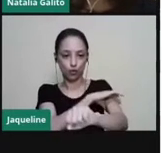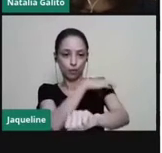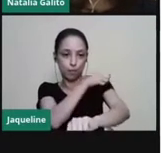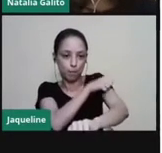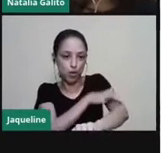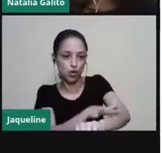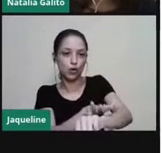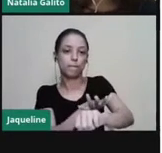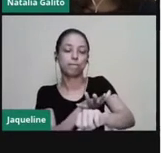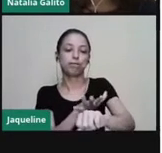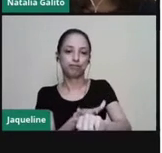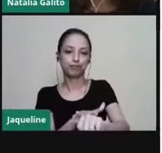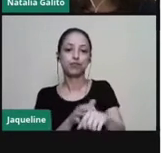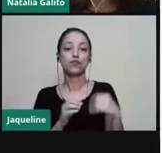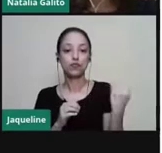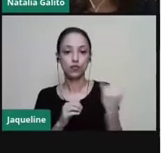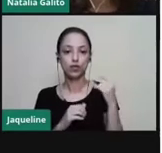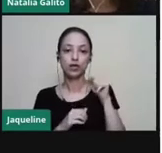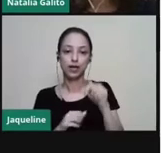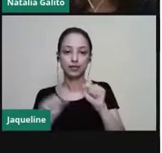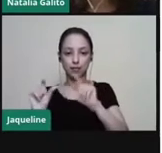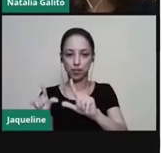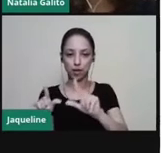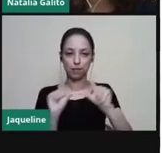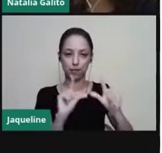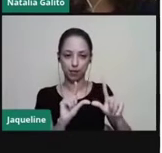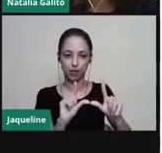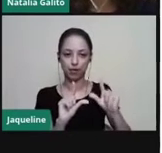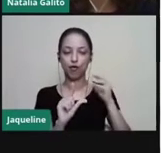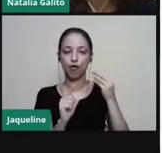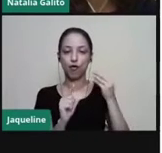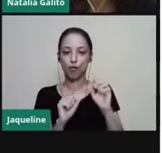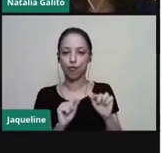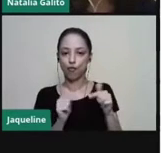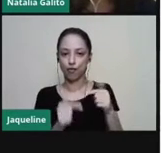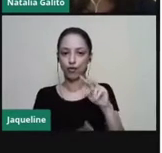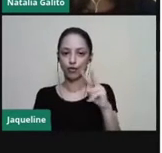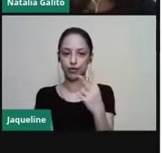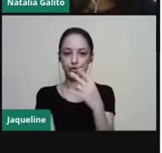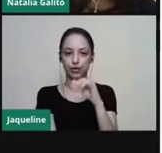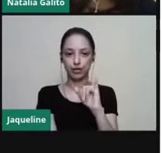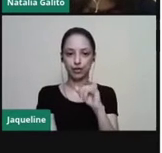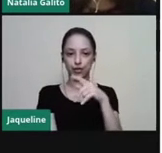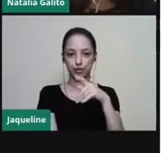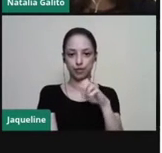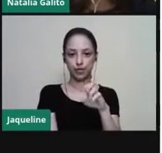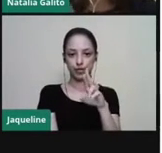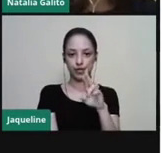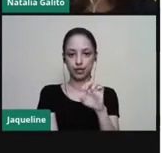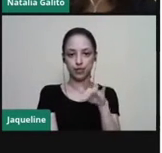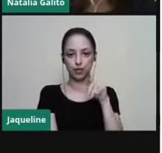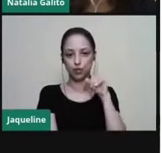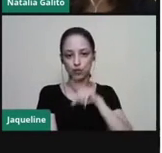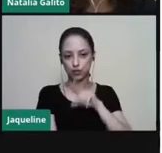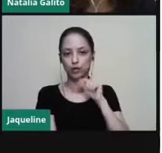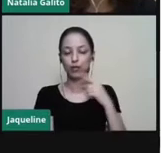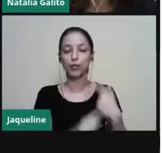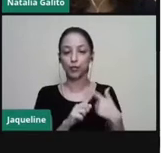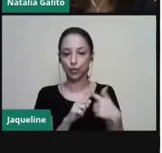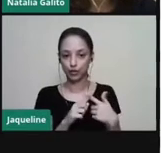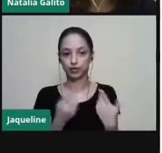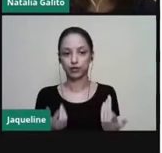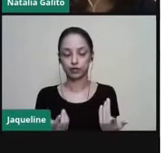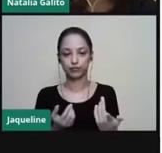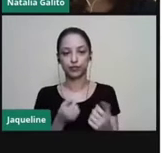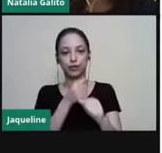importante lembrar que esse caso, né, essa situação de hiperemia reativa, ela ocorre graças, ou seja, o aumento do fluxo sanguíneo no